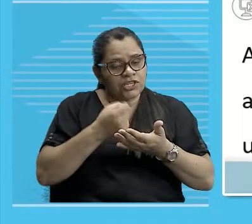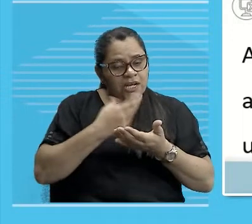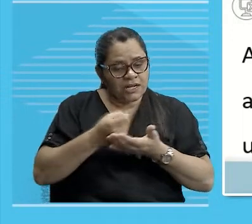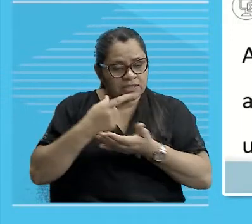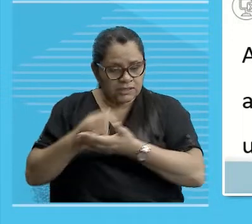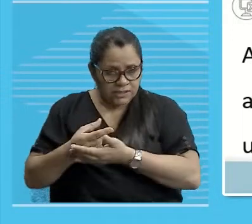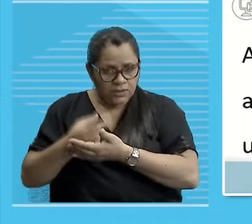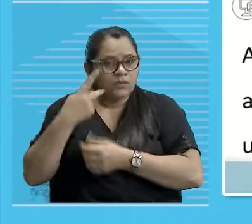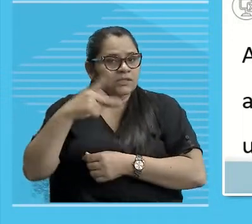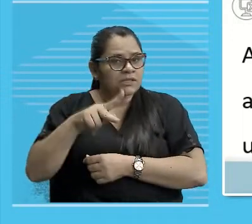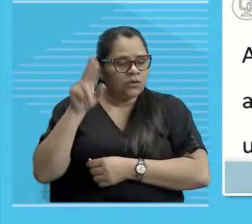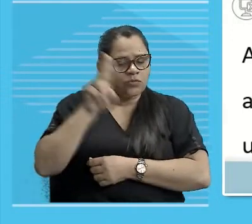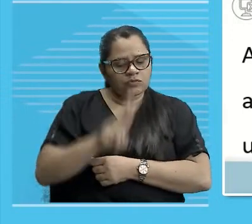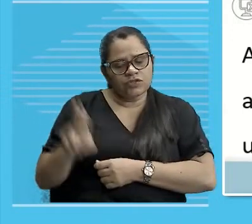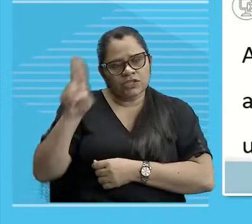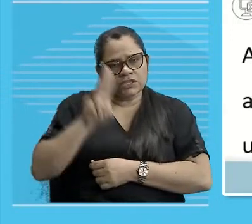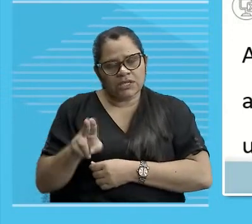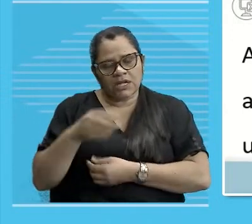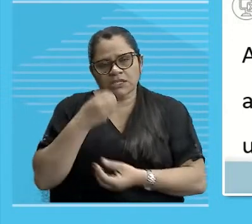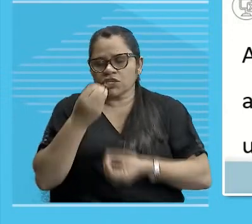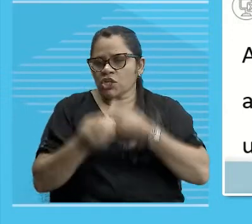eles são utilizados, né?